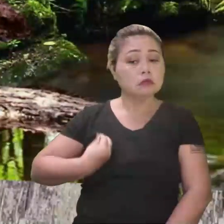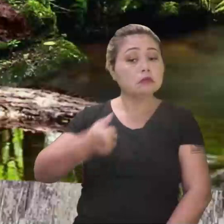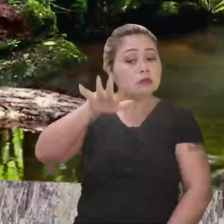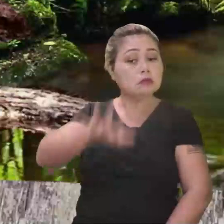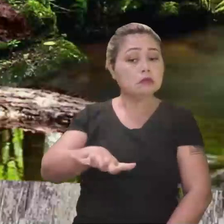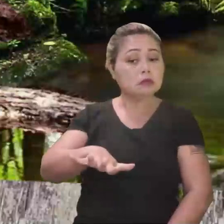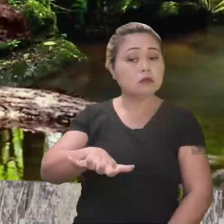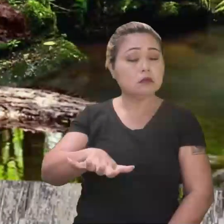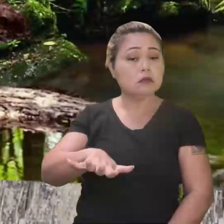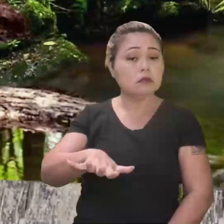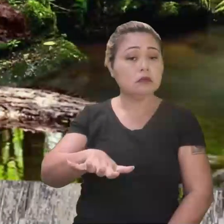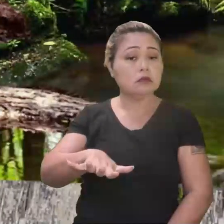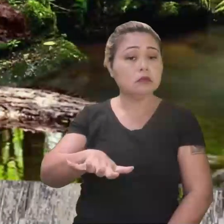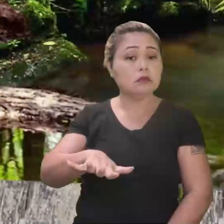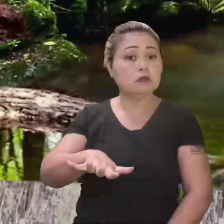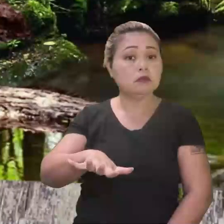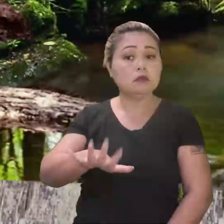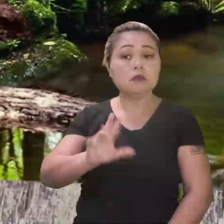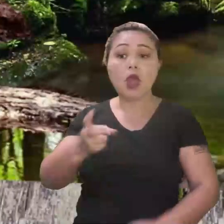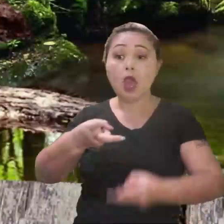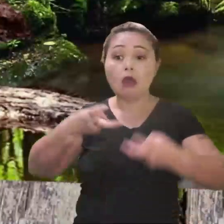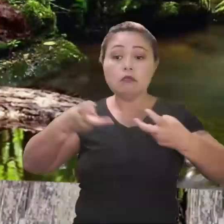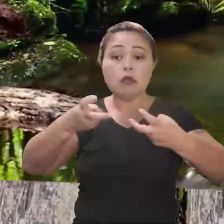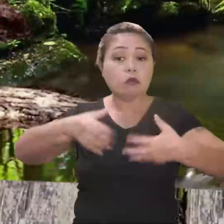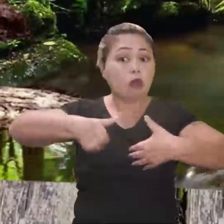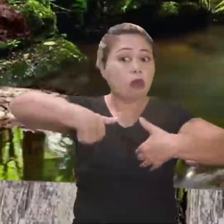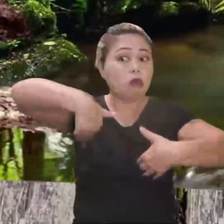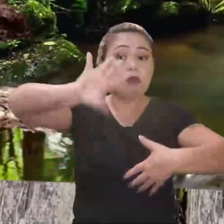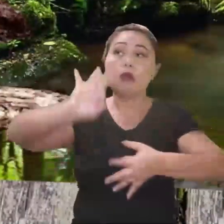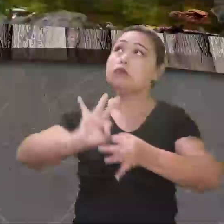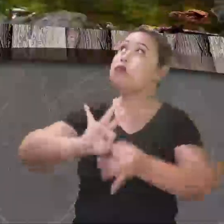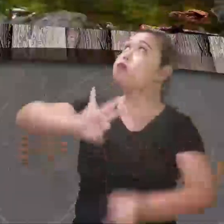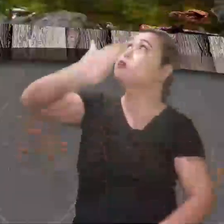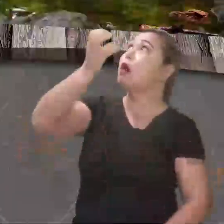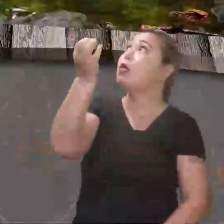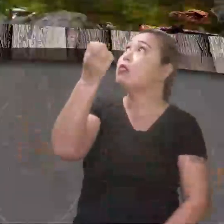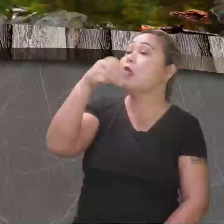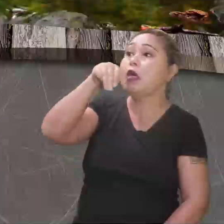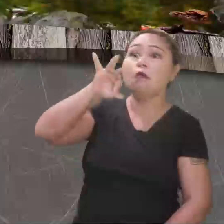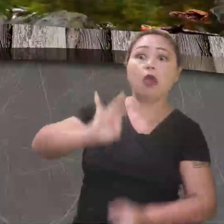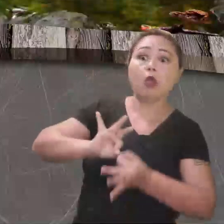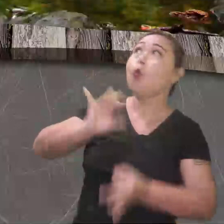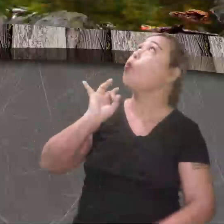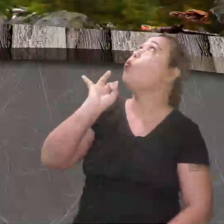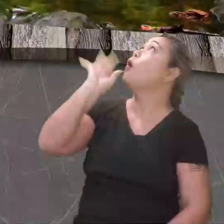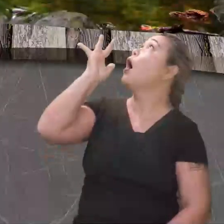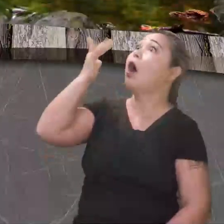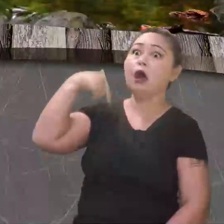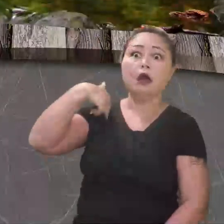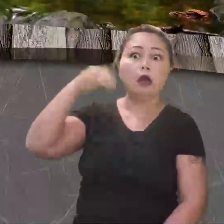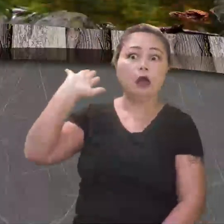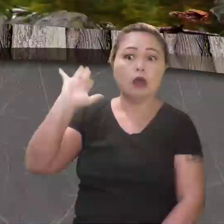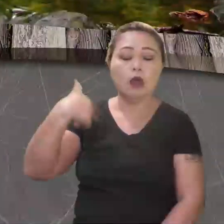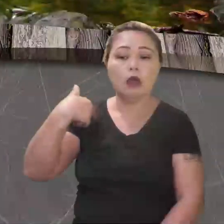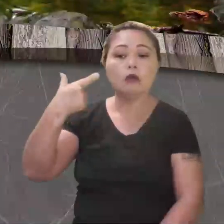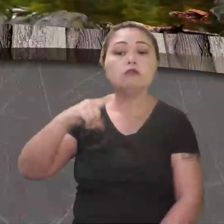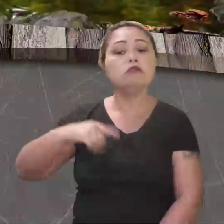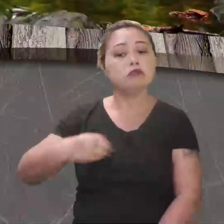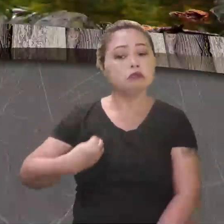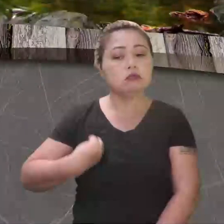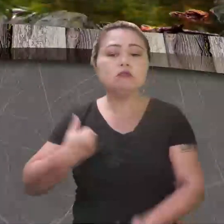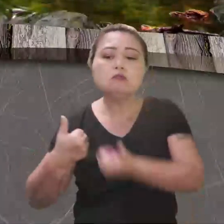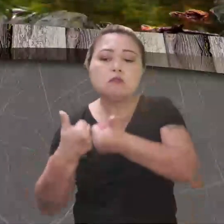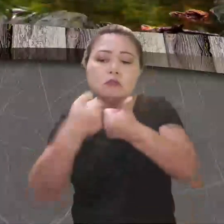aqui. Que preguiças gigantescas de 6 metros, imagina um troço desse, habitaram